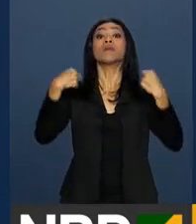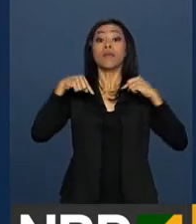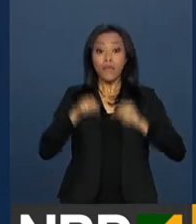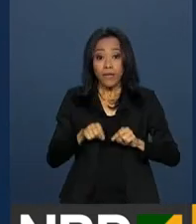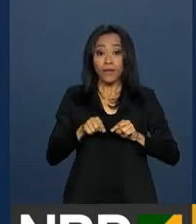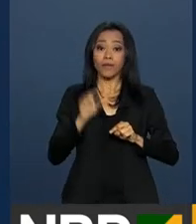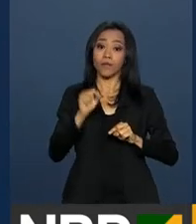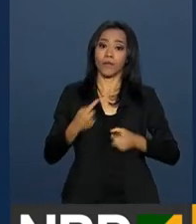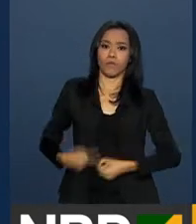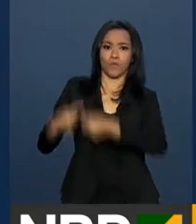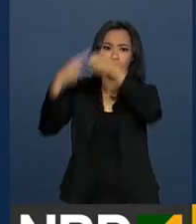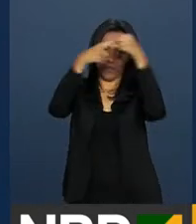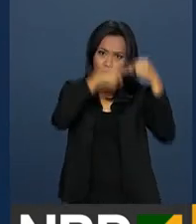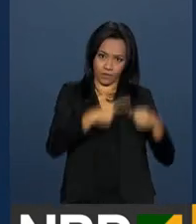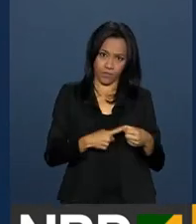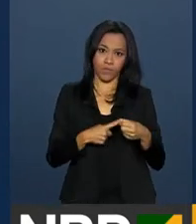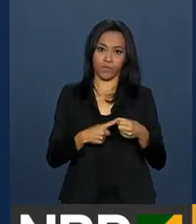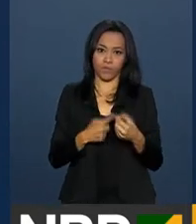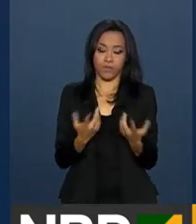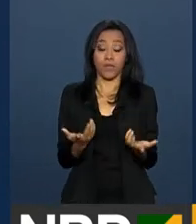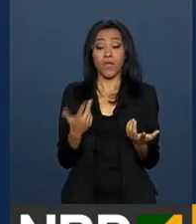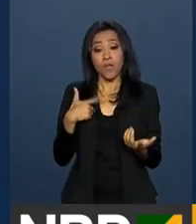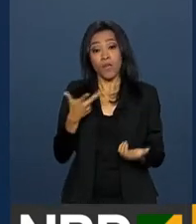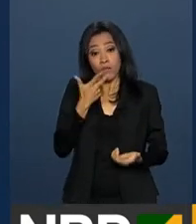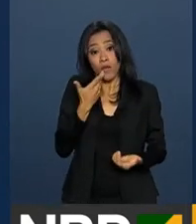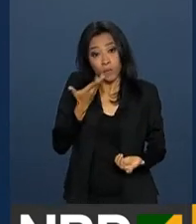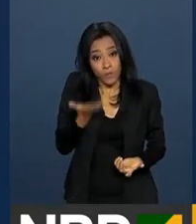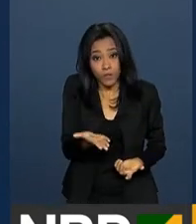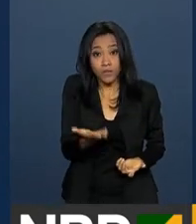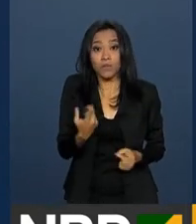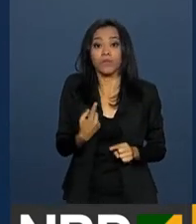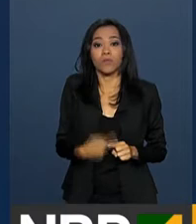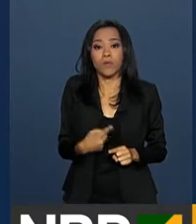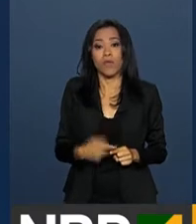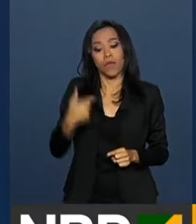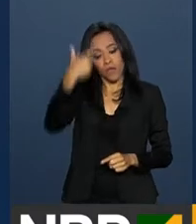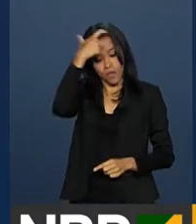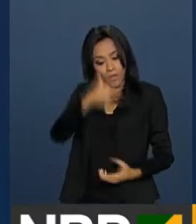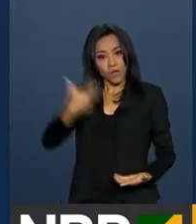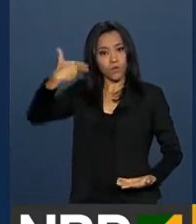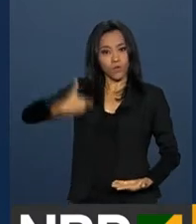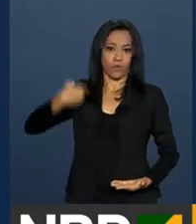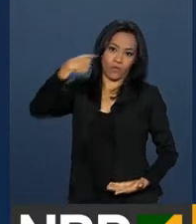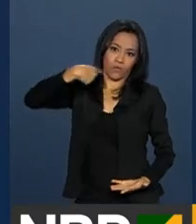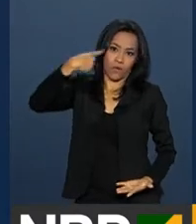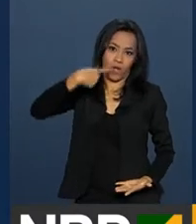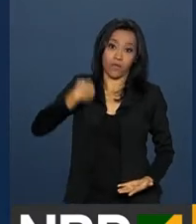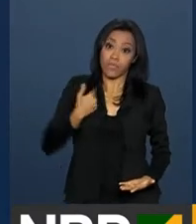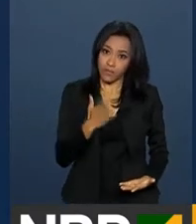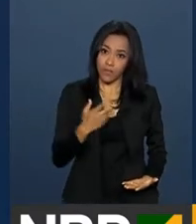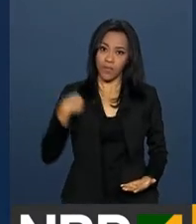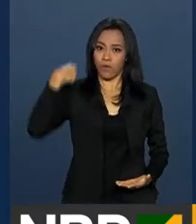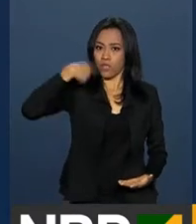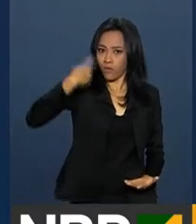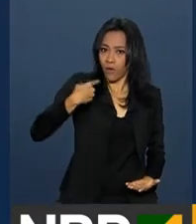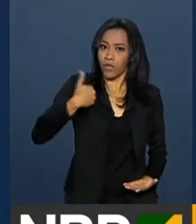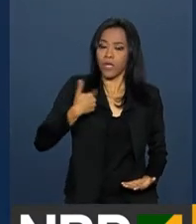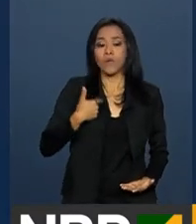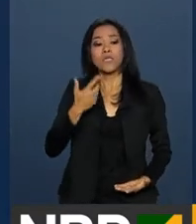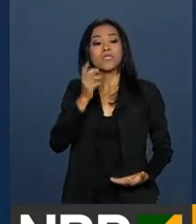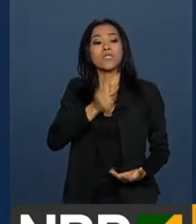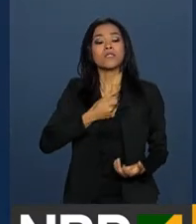municípios. E é interessante quando vocês, eu digo isso, porque eu sou advogado e toda vez que eu advogo, eu preciso sempre